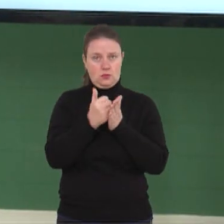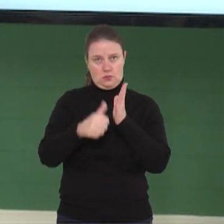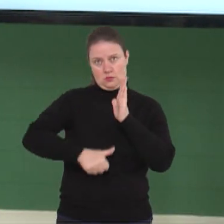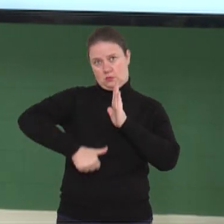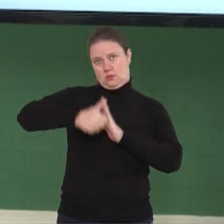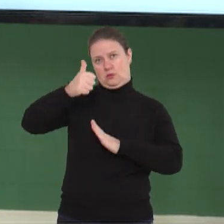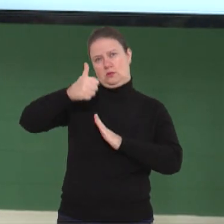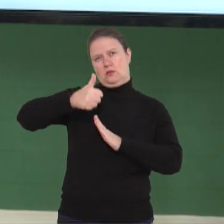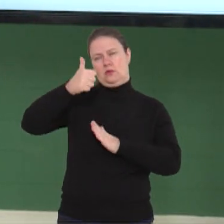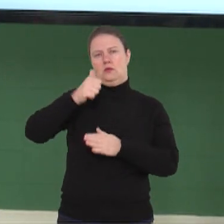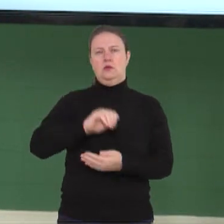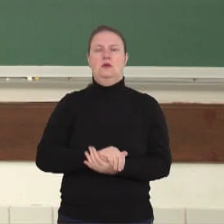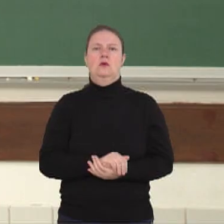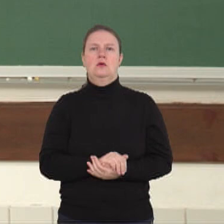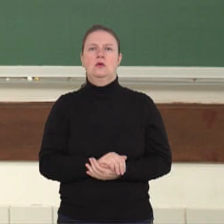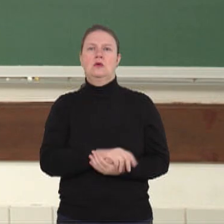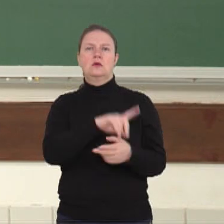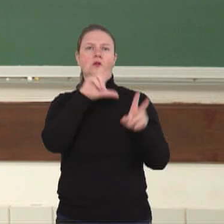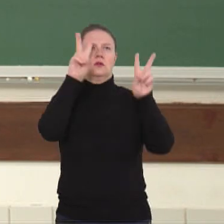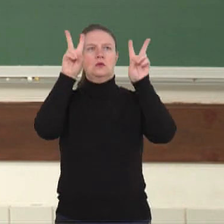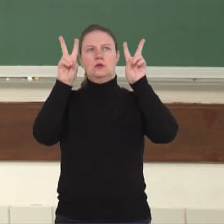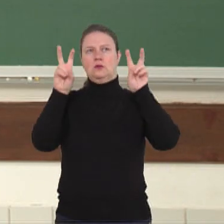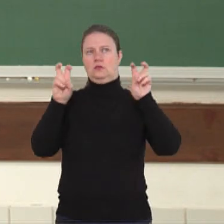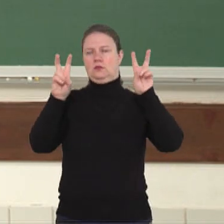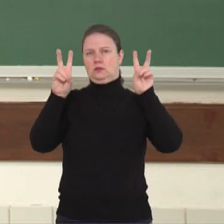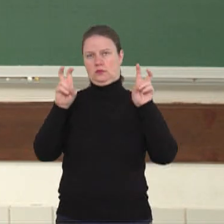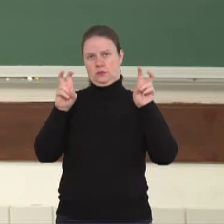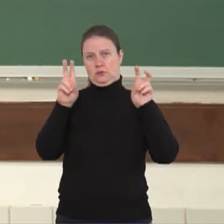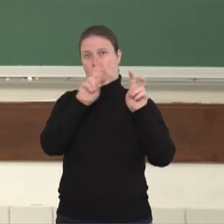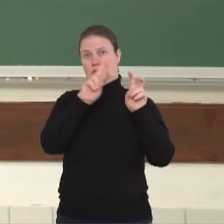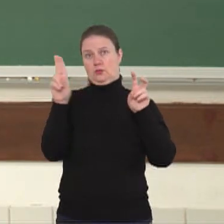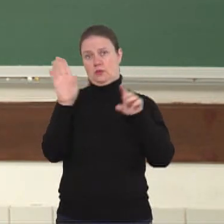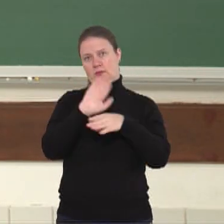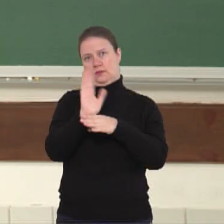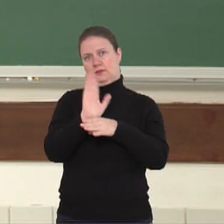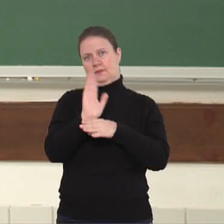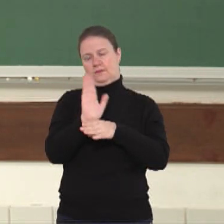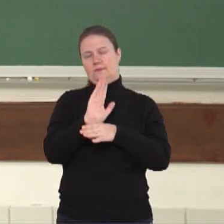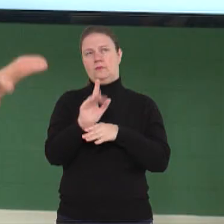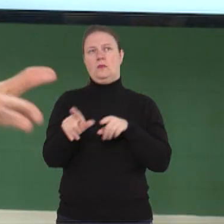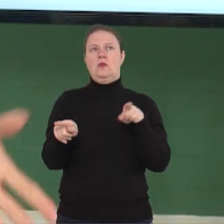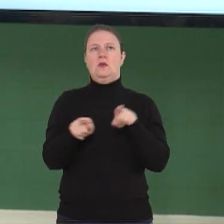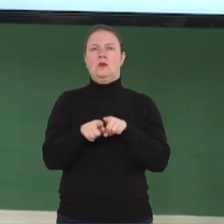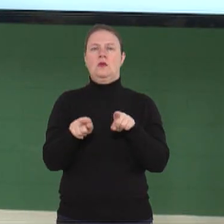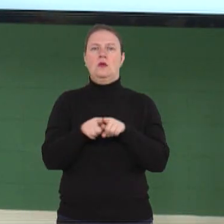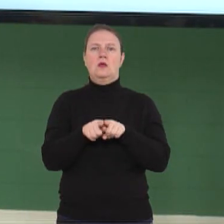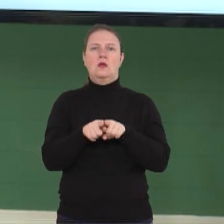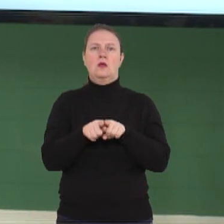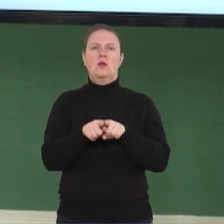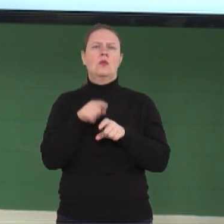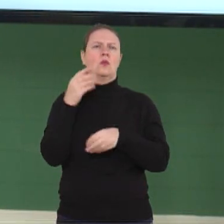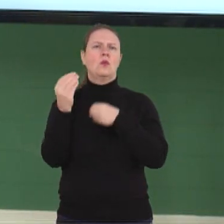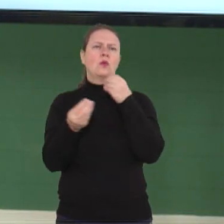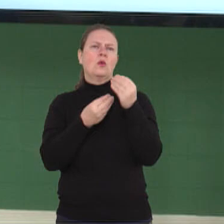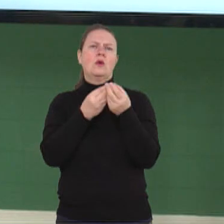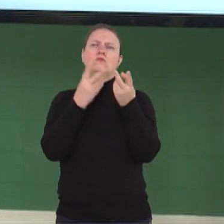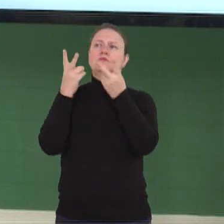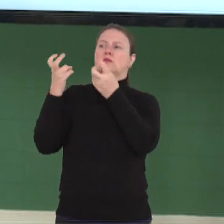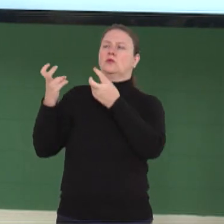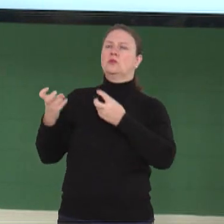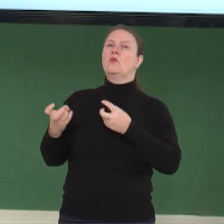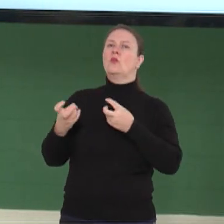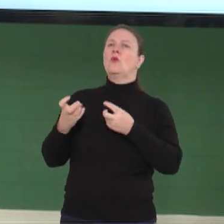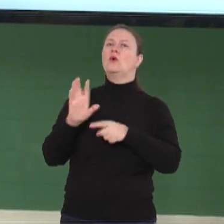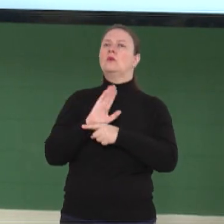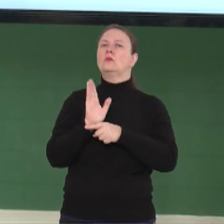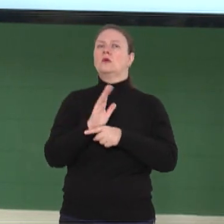Primeiro, a gente tem um título que é o nome do filme. Você tem aí uma abordagem sobre o filme. E aí você observa